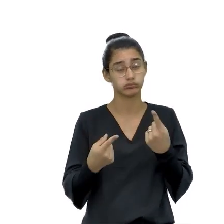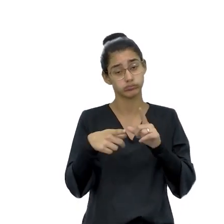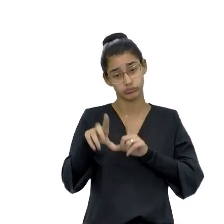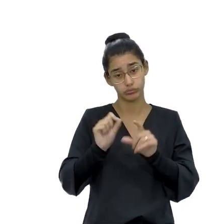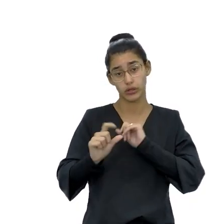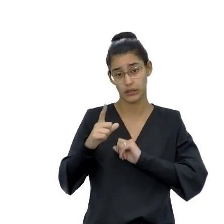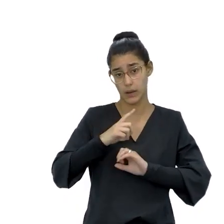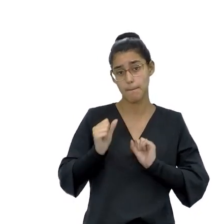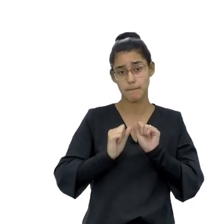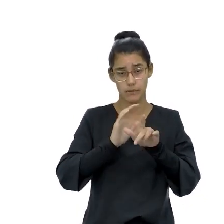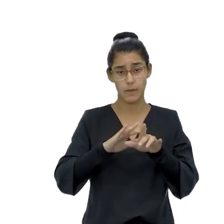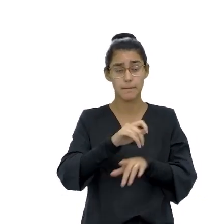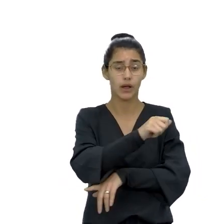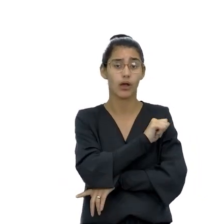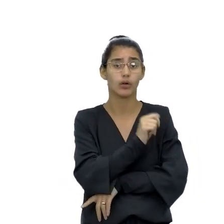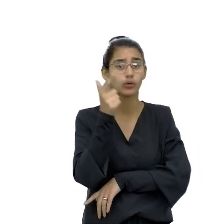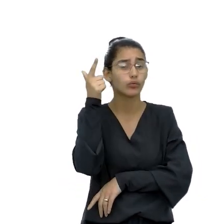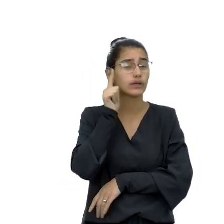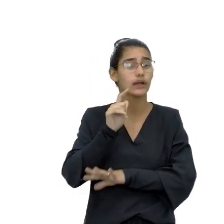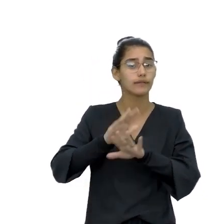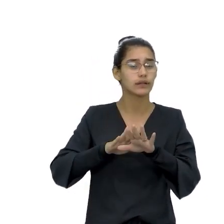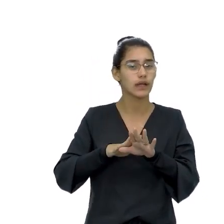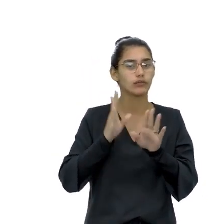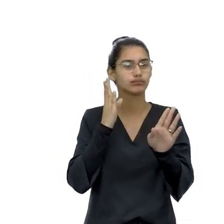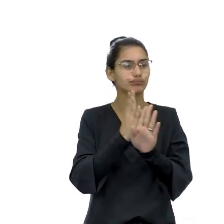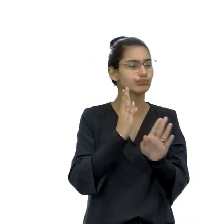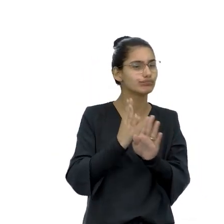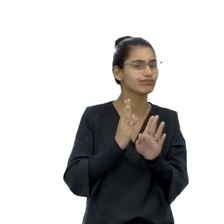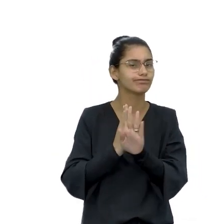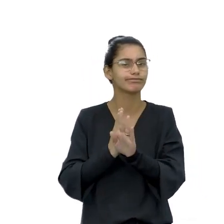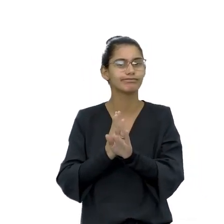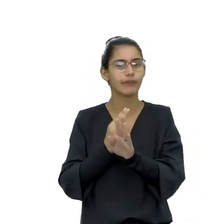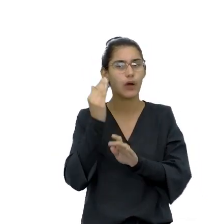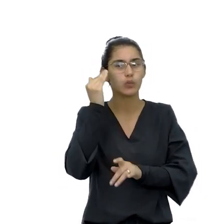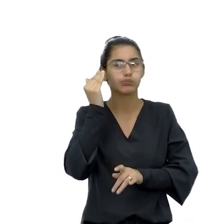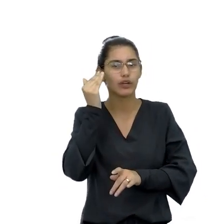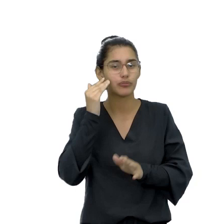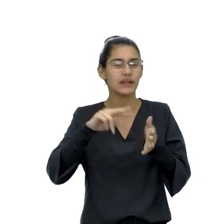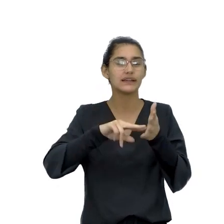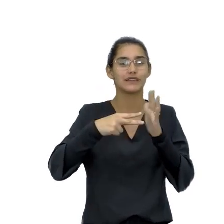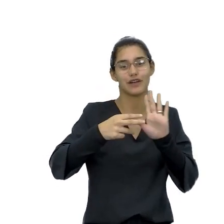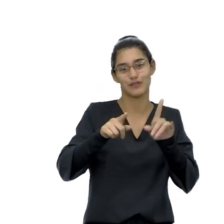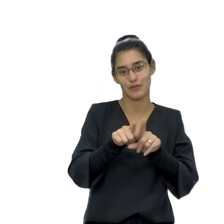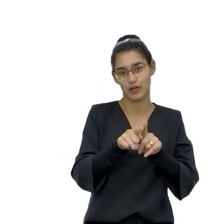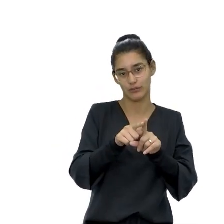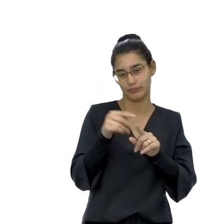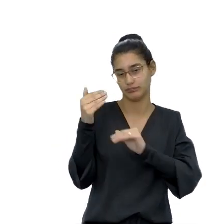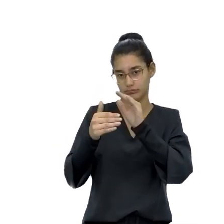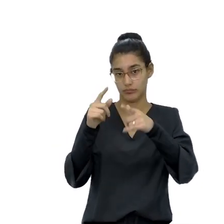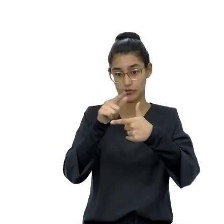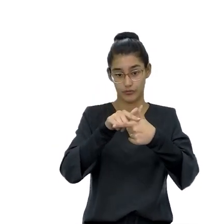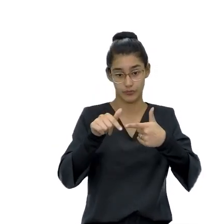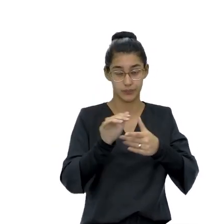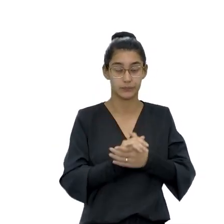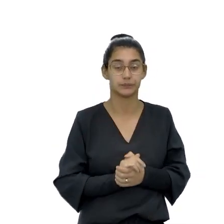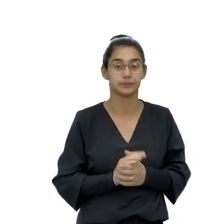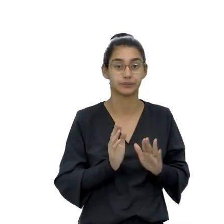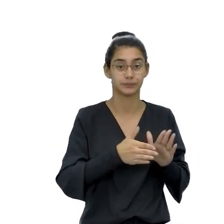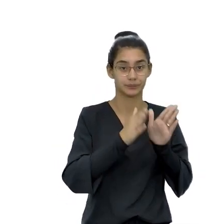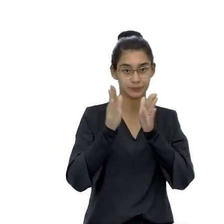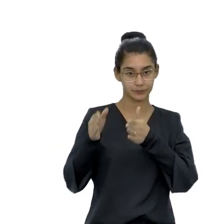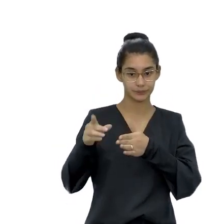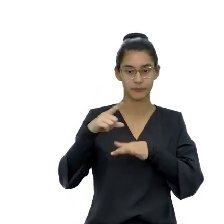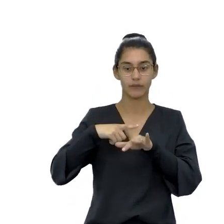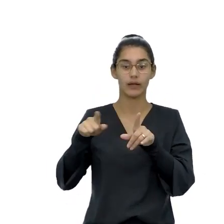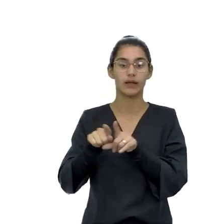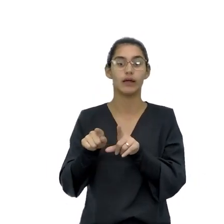alternativo, para que o aluno vá, então, encontrando ali sentido no procedimento de dividir. Ao lado, nós temos